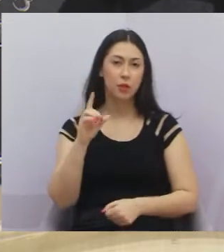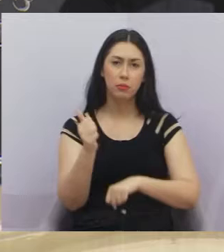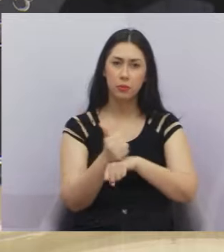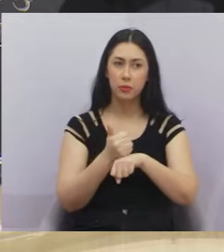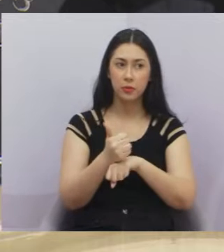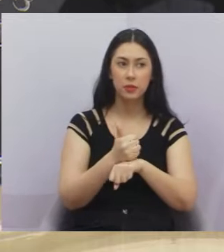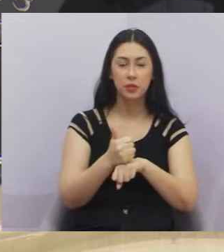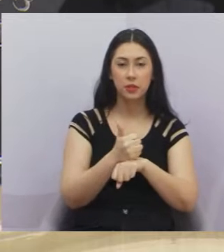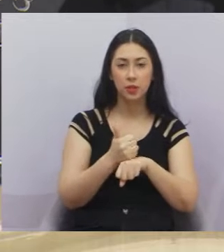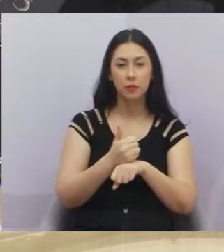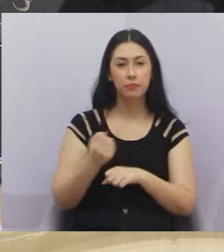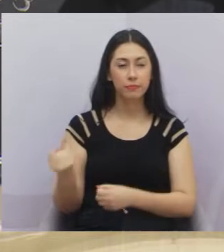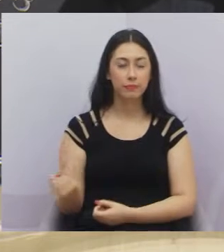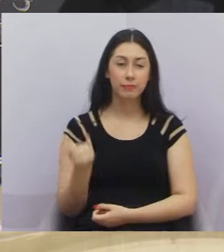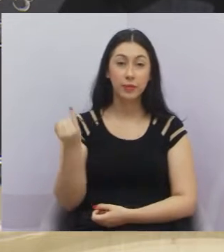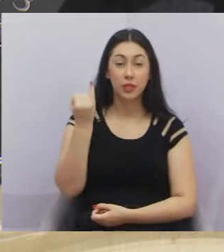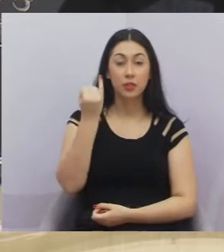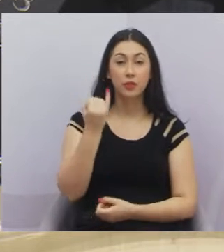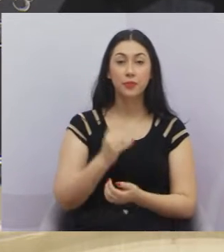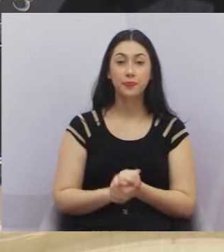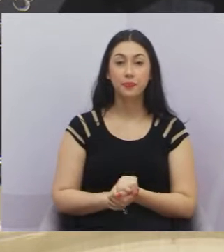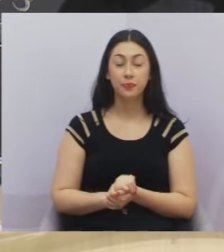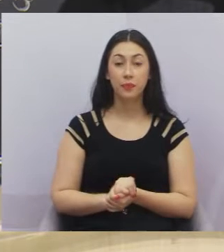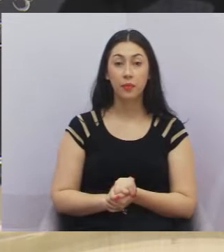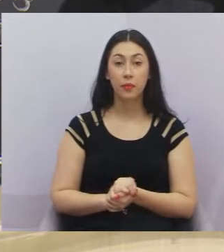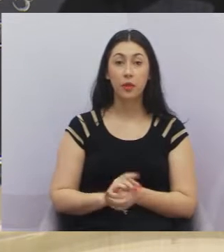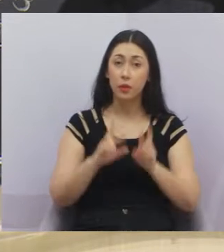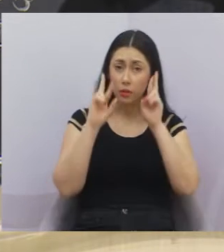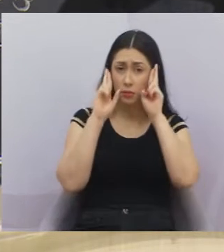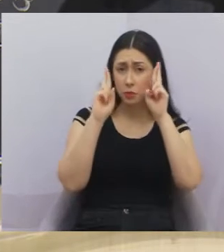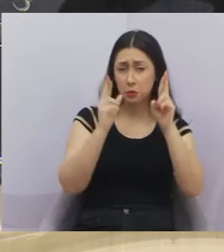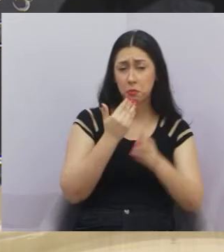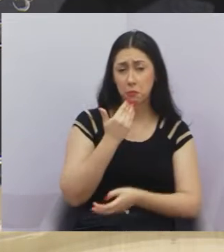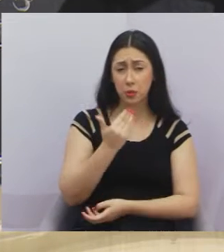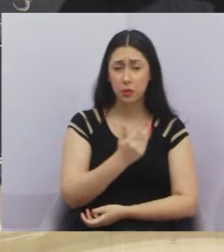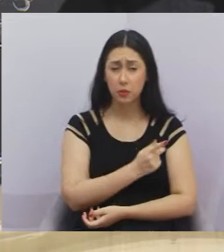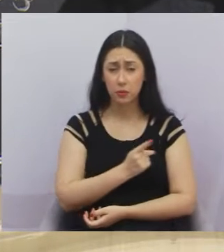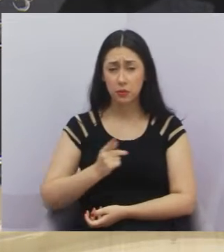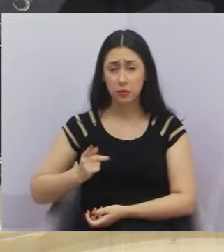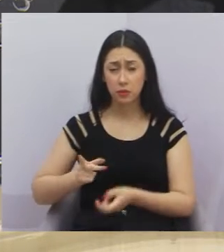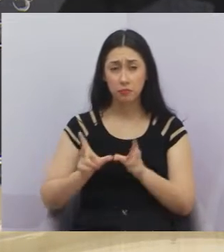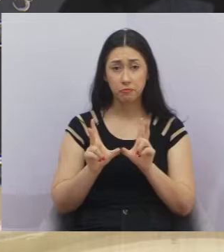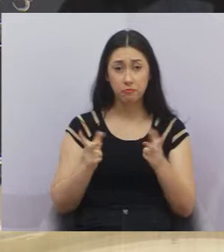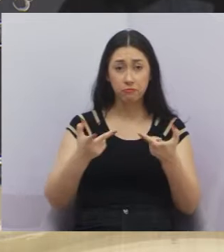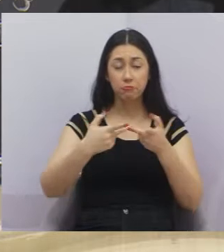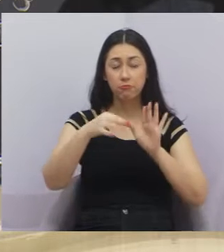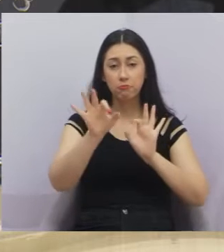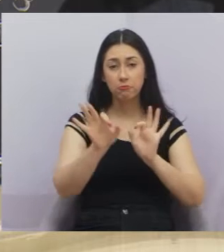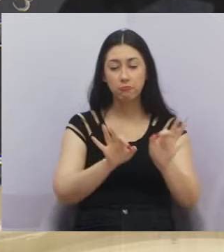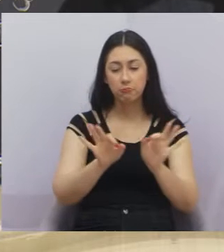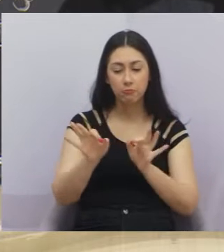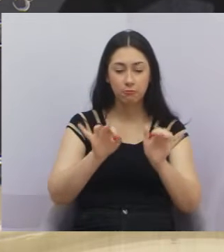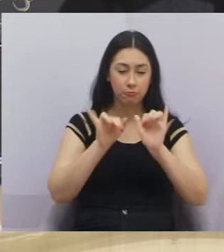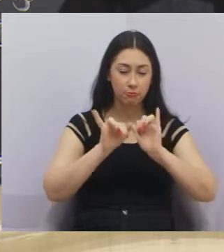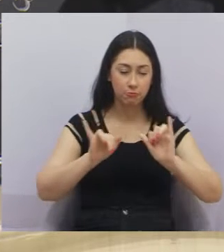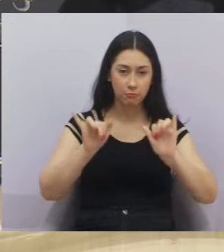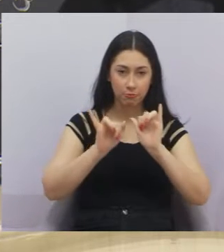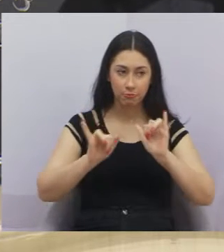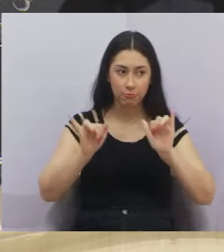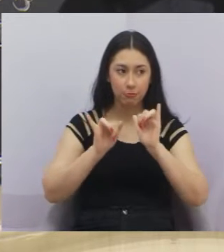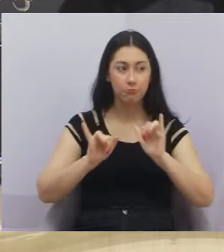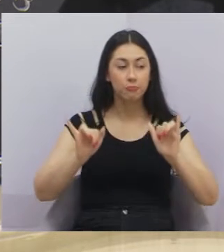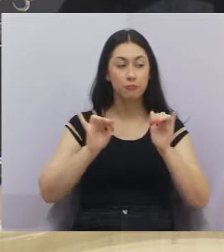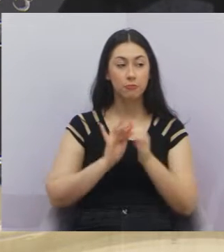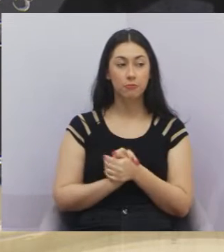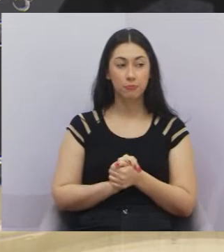ofício. Feito esse registro, respeitosamente requeremos a presidente dessa casa que sejam adotadas as providências habituais para a divulgação